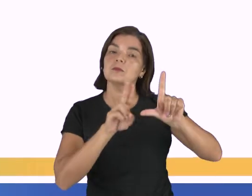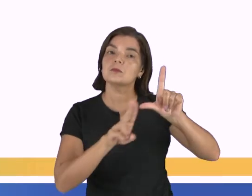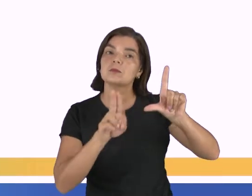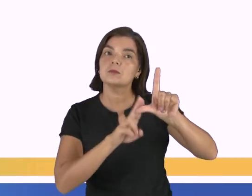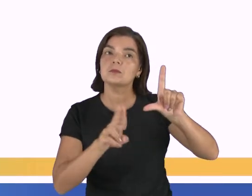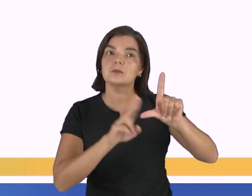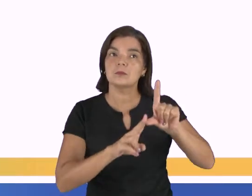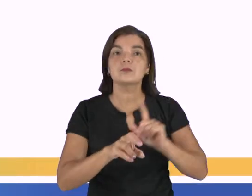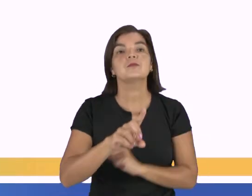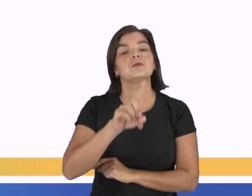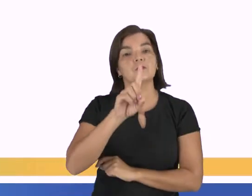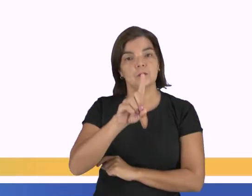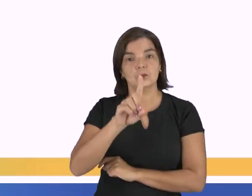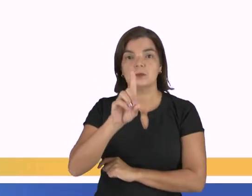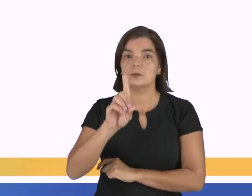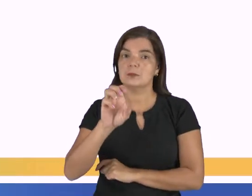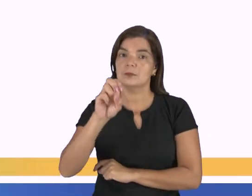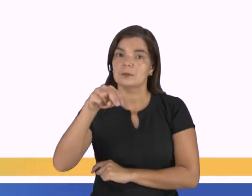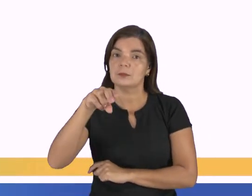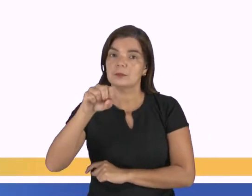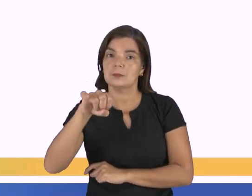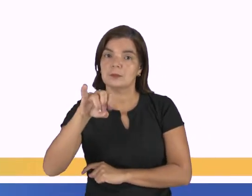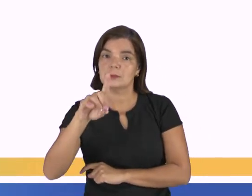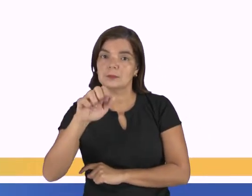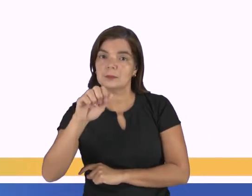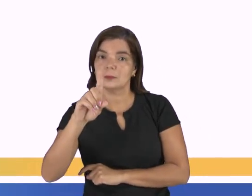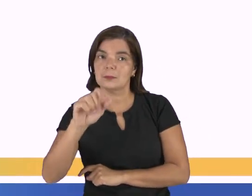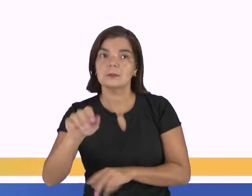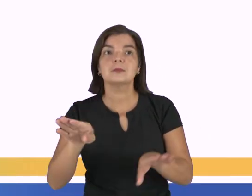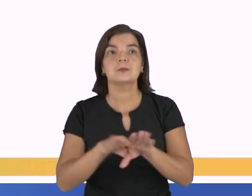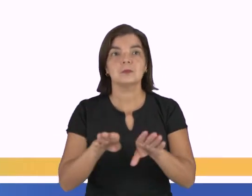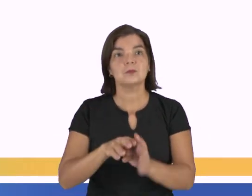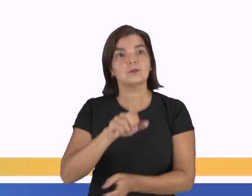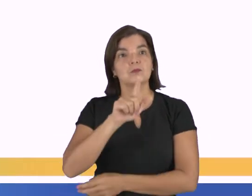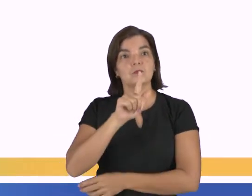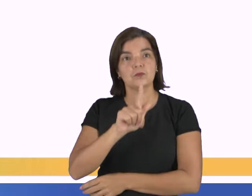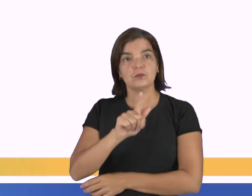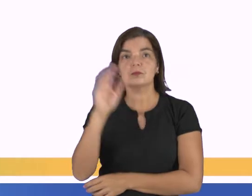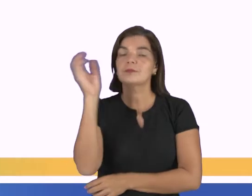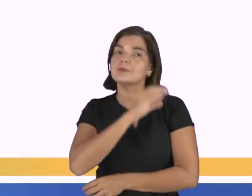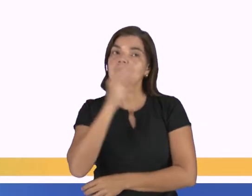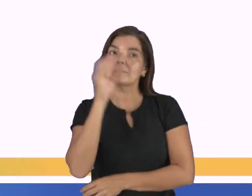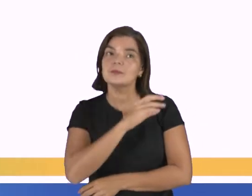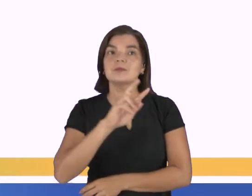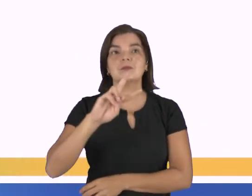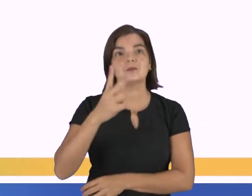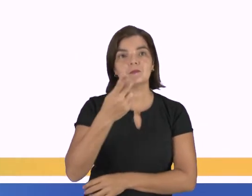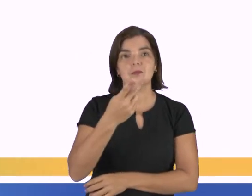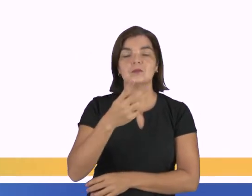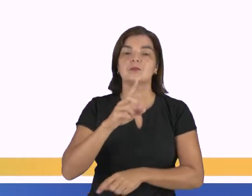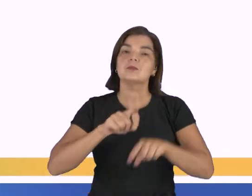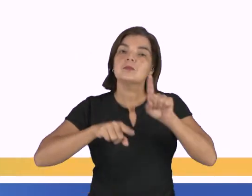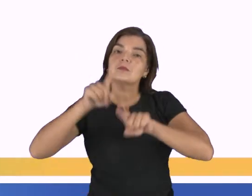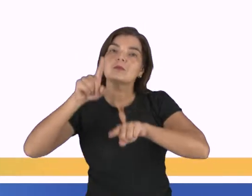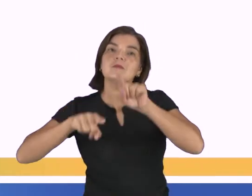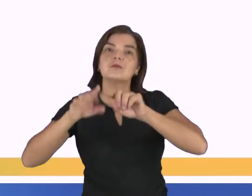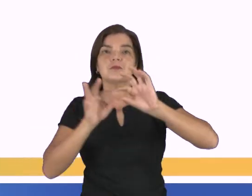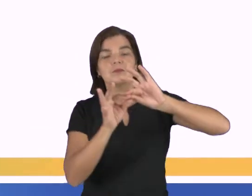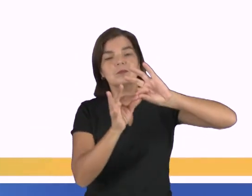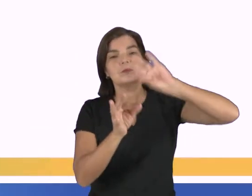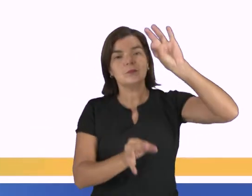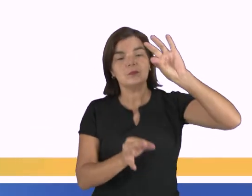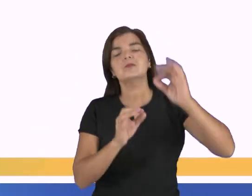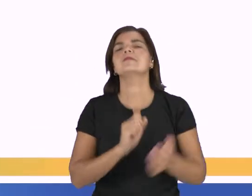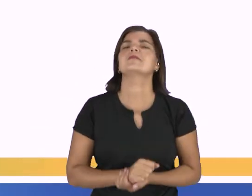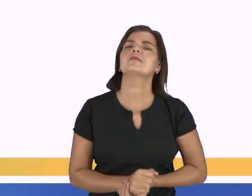D é a densidade, o G é a aceleração gravitacional e o H é a variação daquela altura